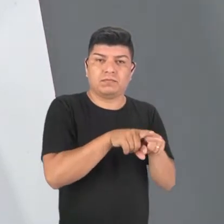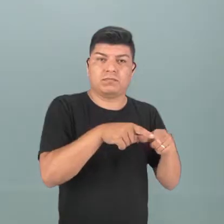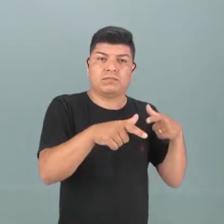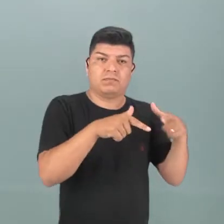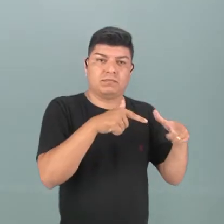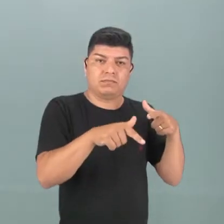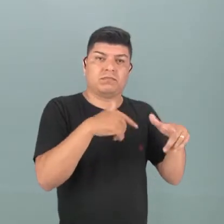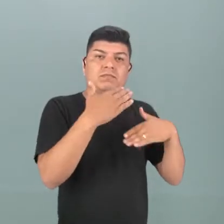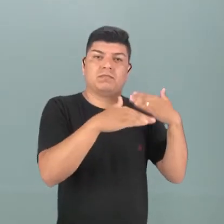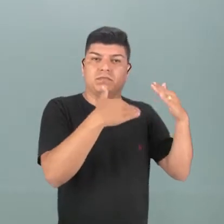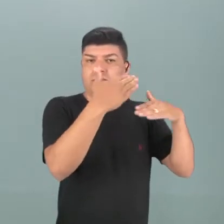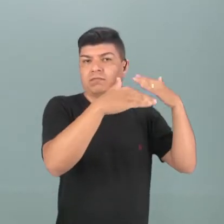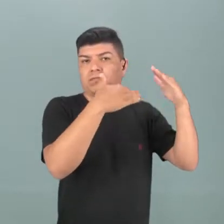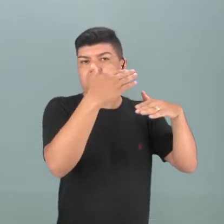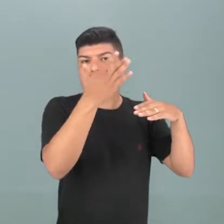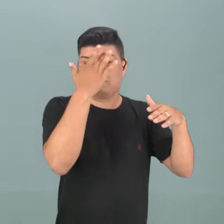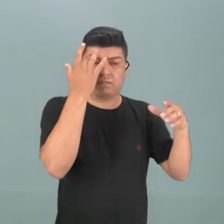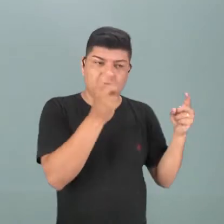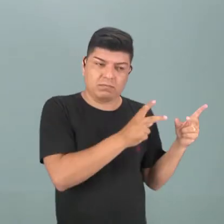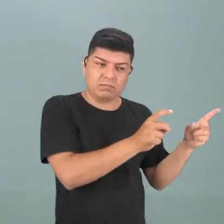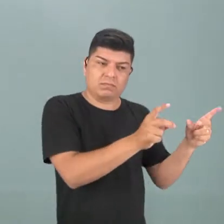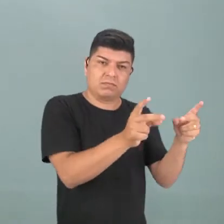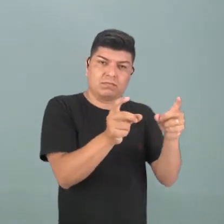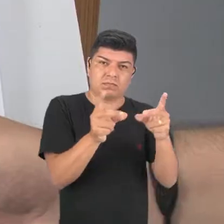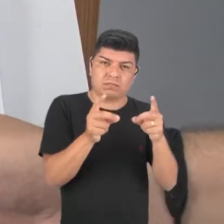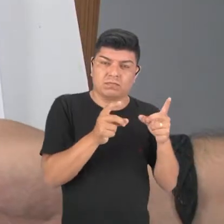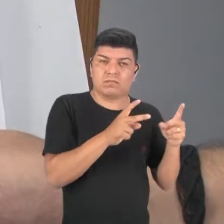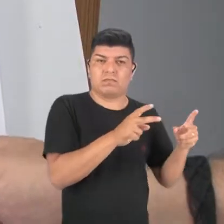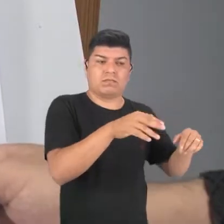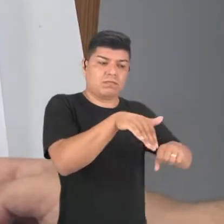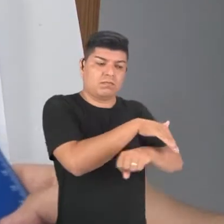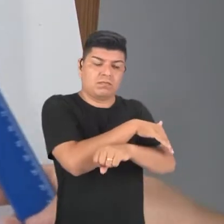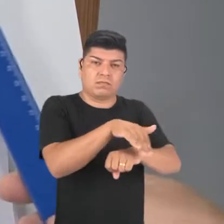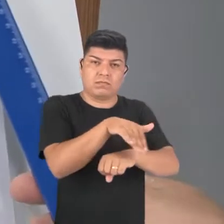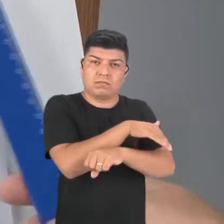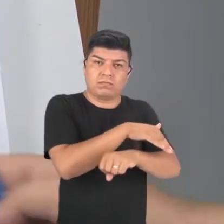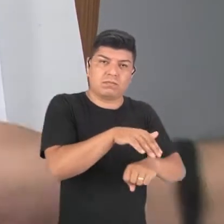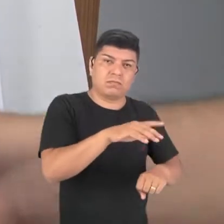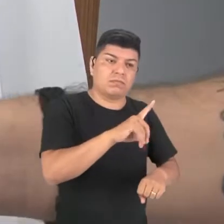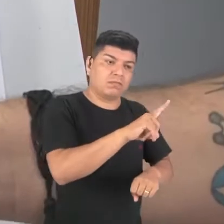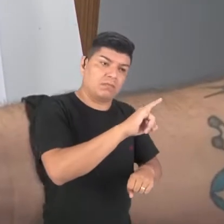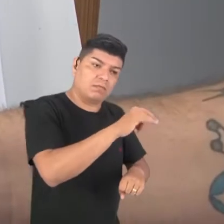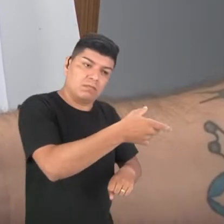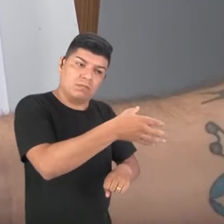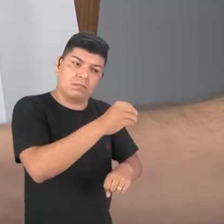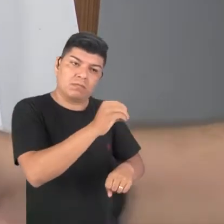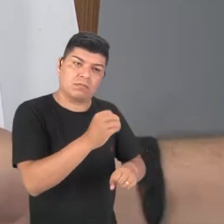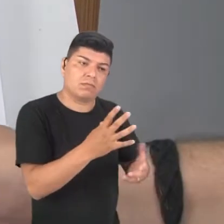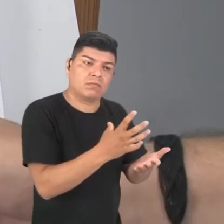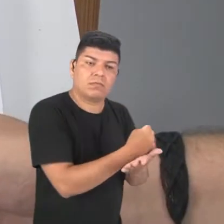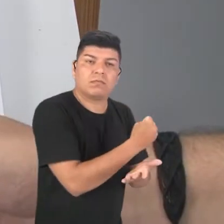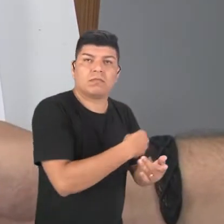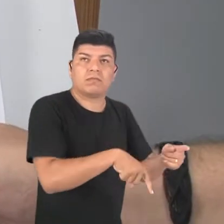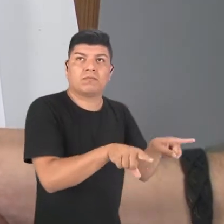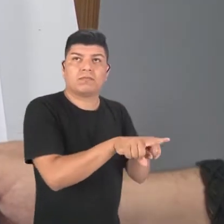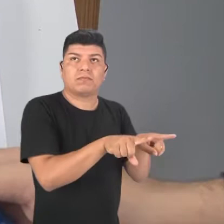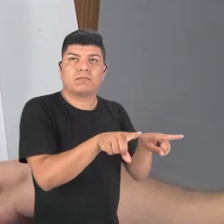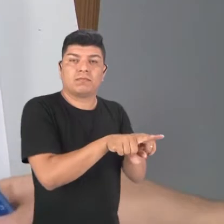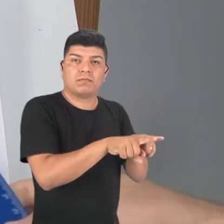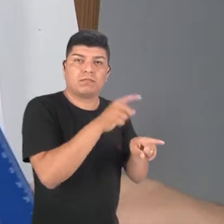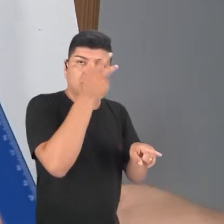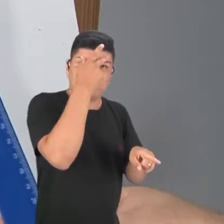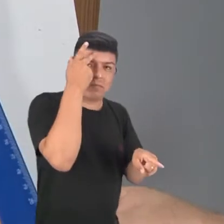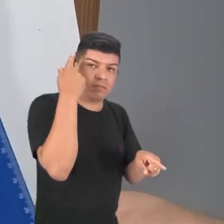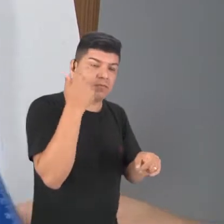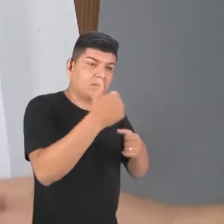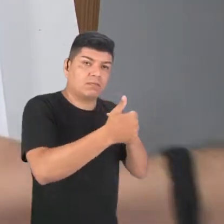atividades desenvolvidas por vendedores, ambulantes, catadores de materiais recicláveis,